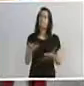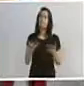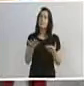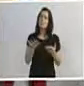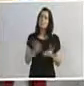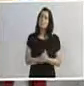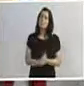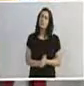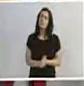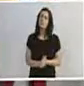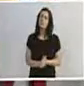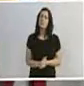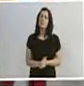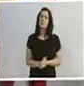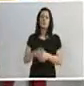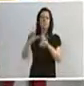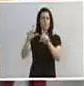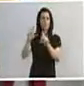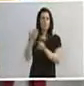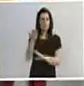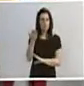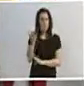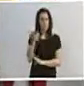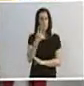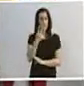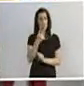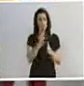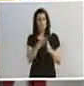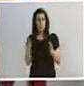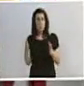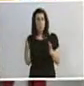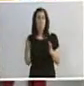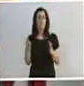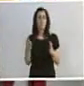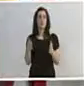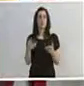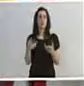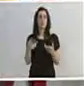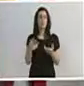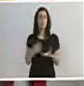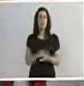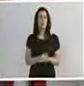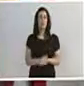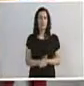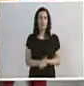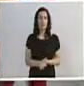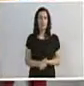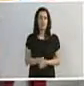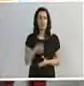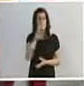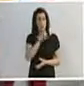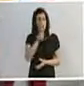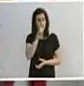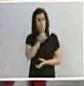pedir ao Ari que lance as imagens sobre a segunda etapa do circuito Blumenau Enche Skate, que foi nesse final de semana, no domingo,